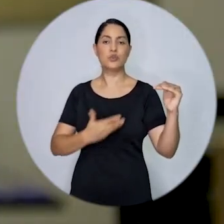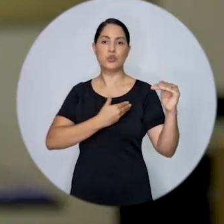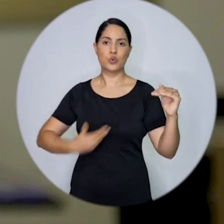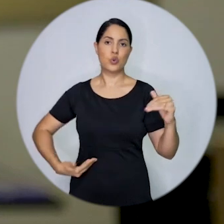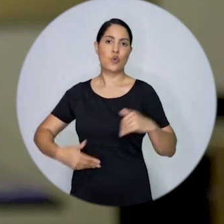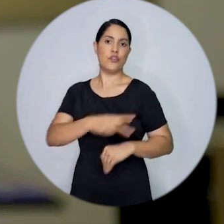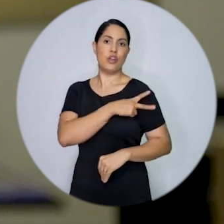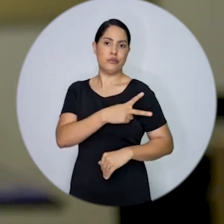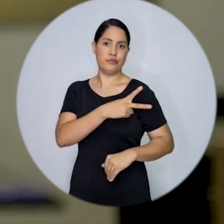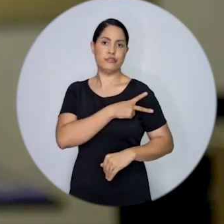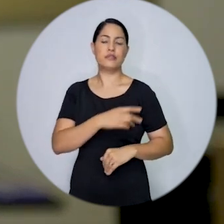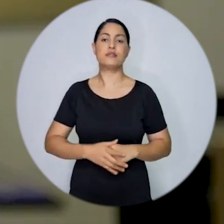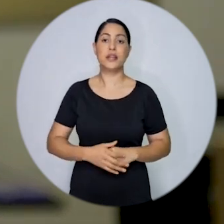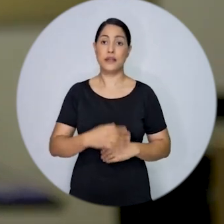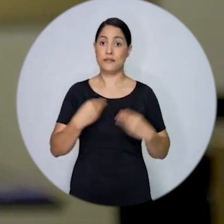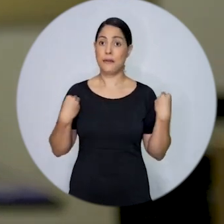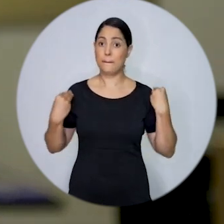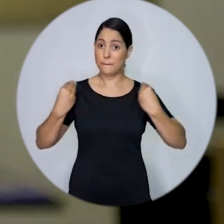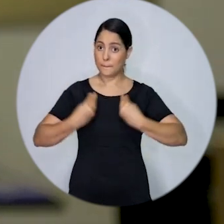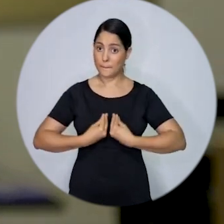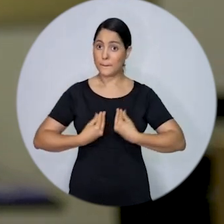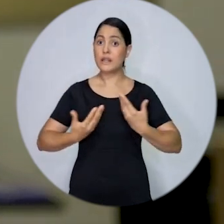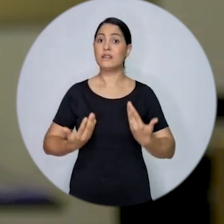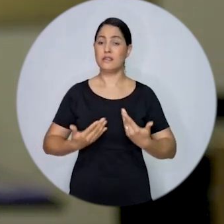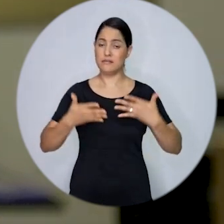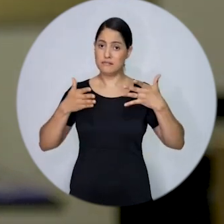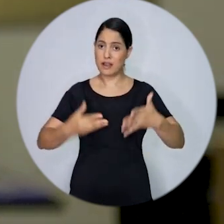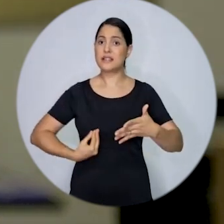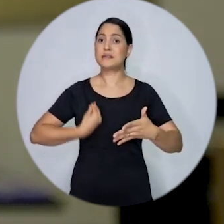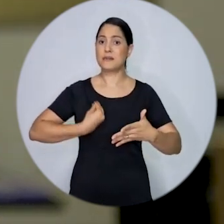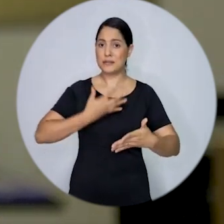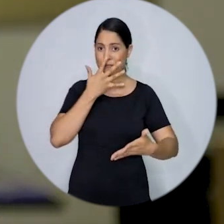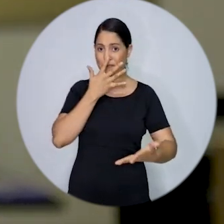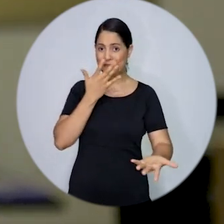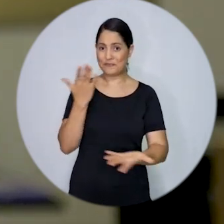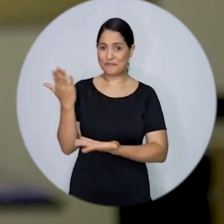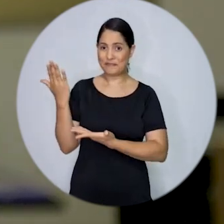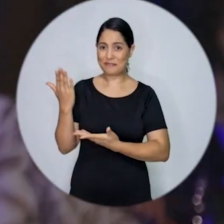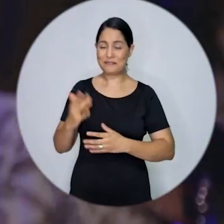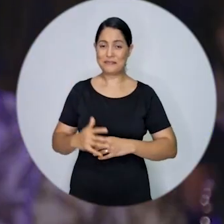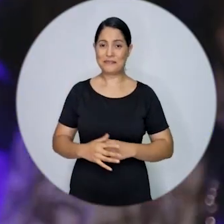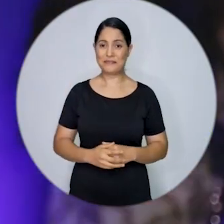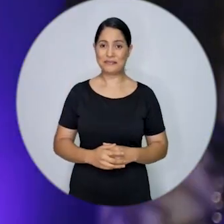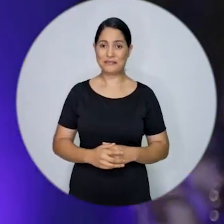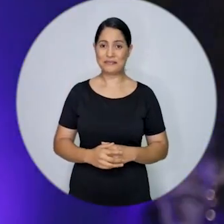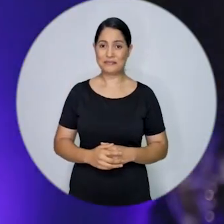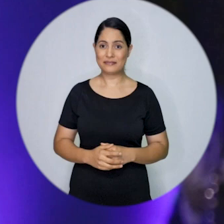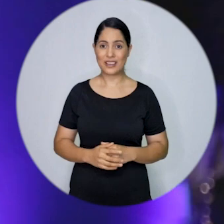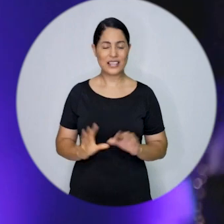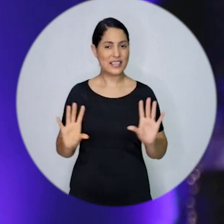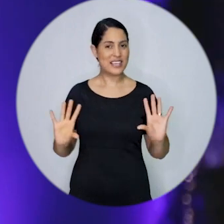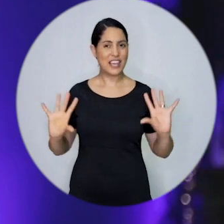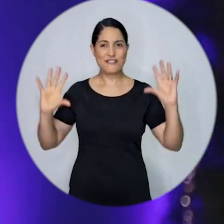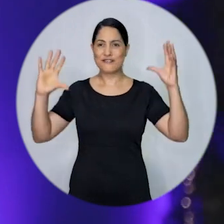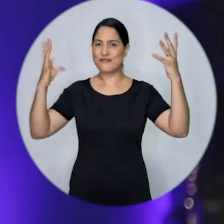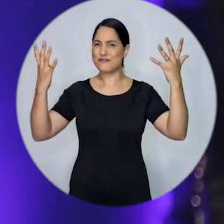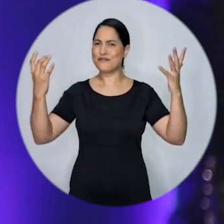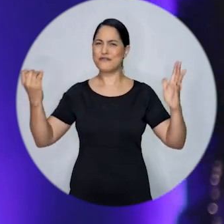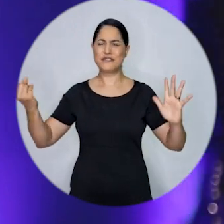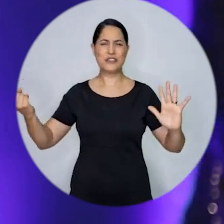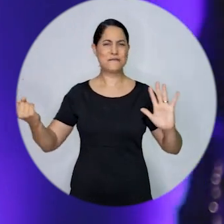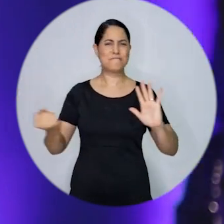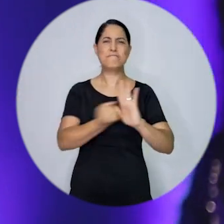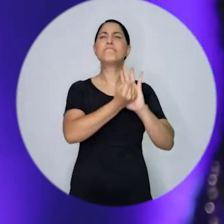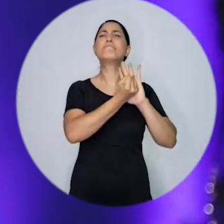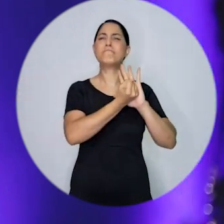do Judiciário também estiveram presentes ao longo da programação da conferência. Acompanhe. Esse é um evento muito marcante, onde